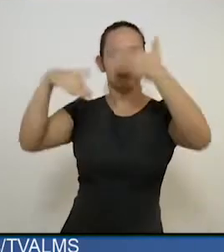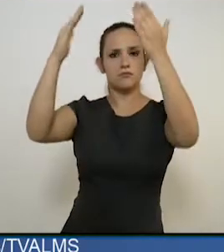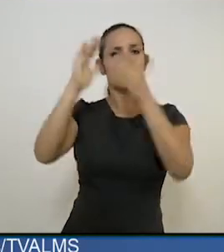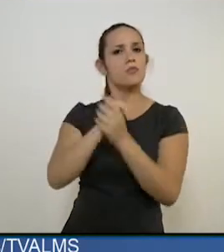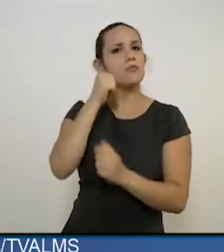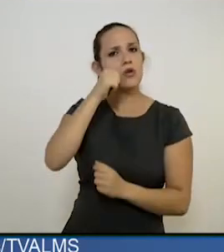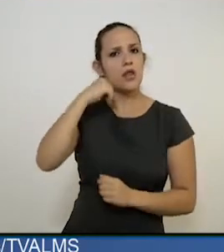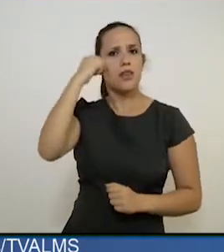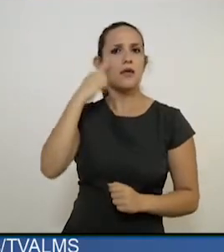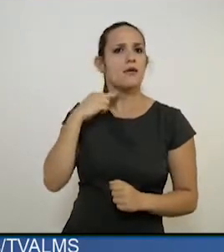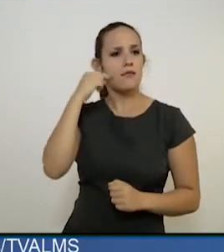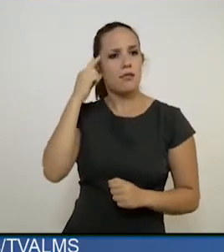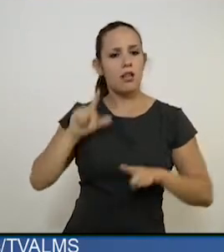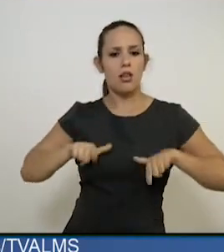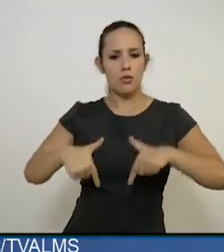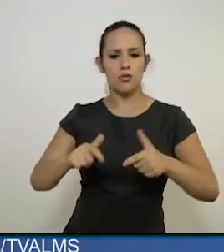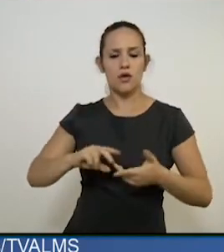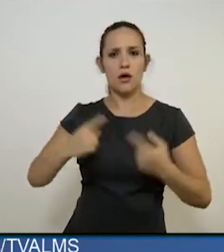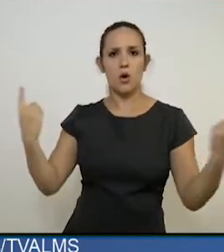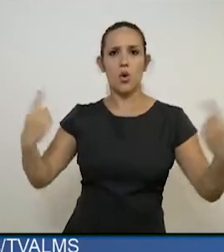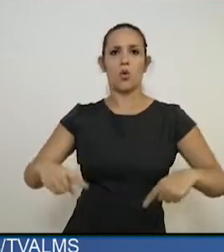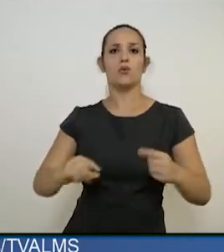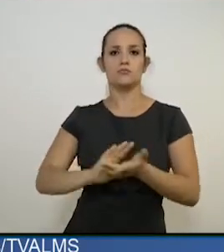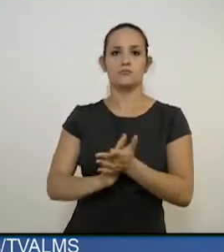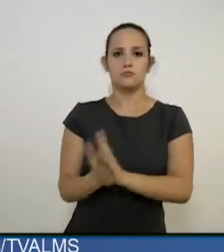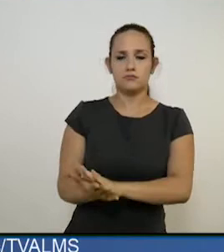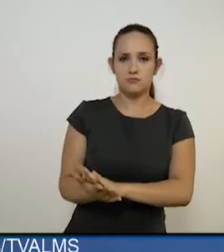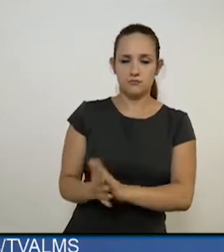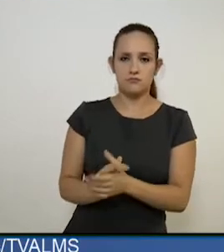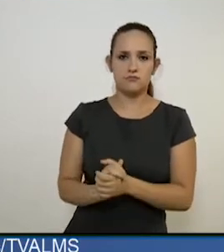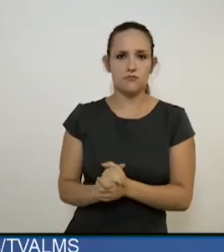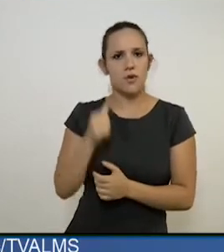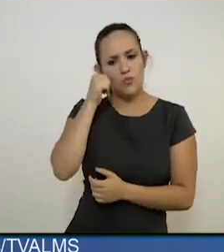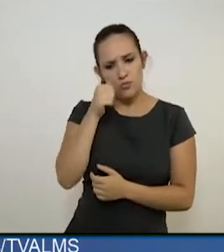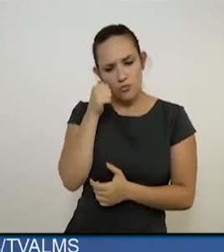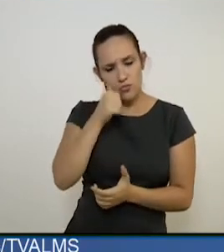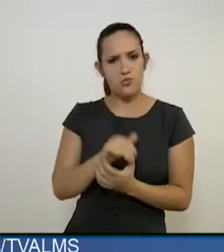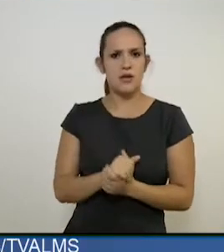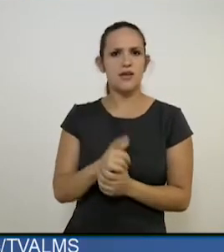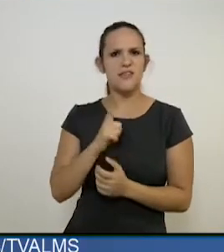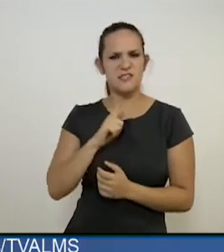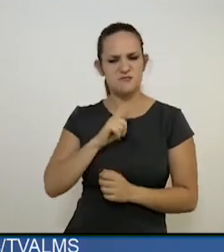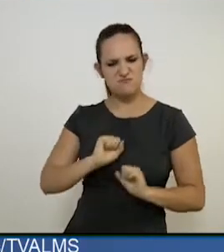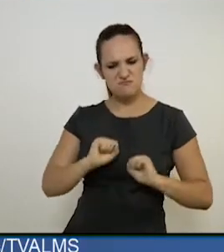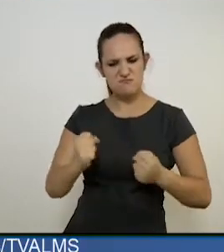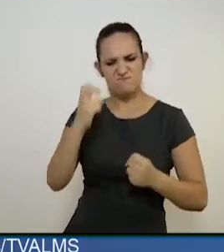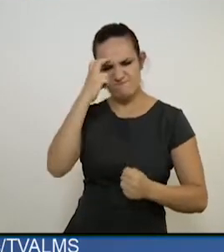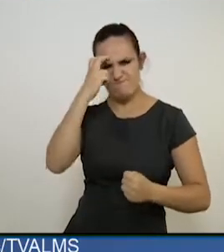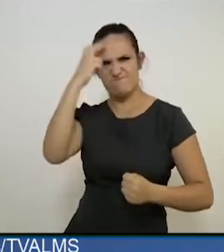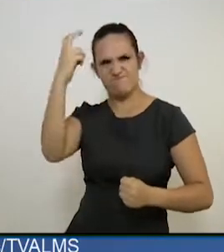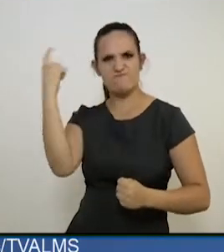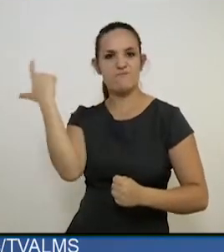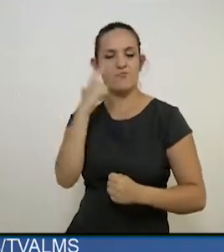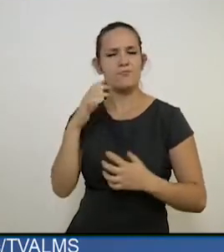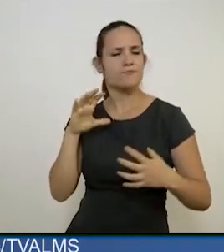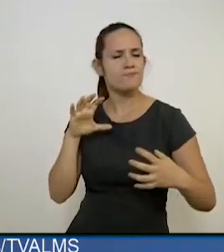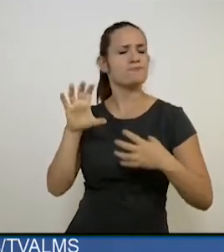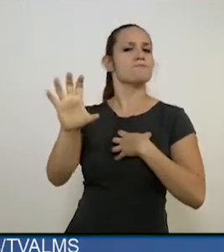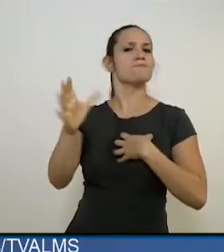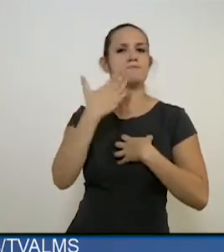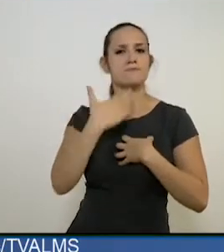o racismo, mulheres com garra, inteligência suprema e de sensibilidade